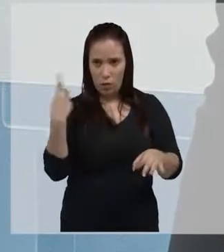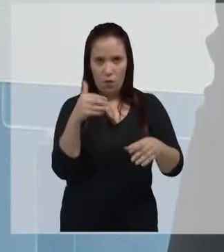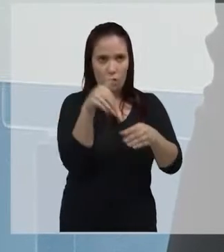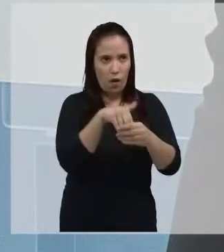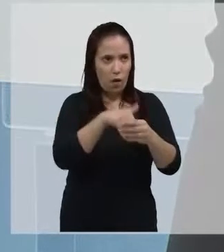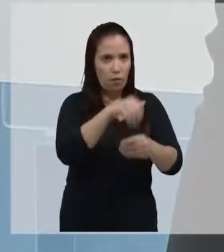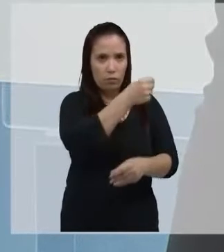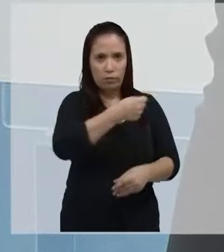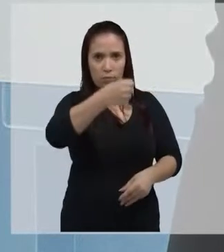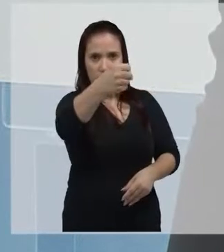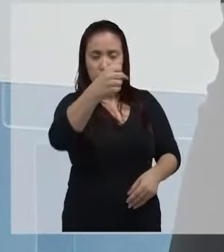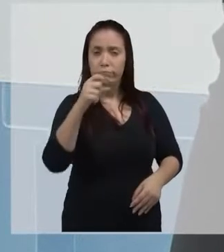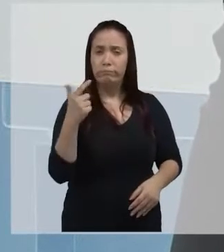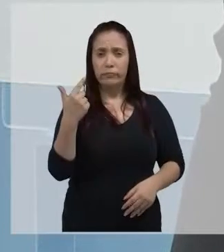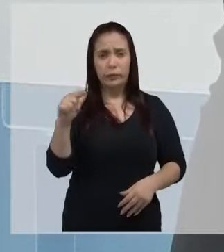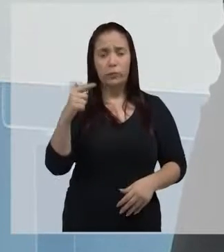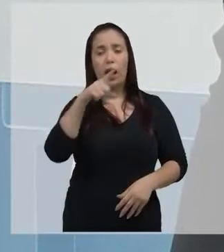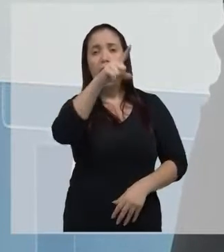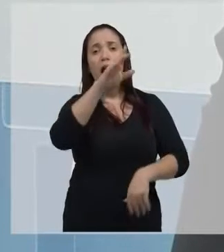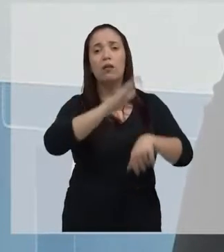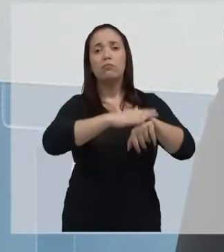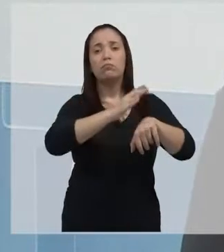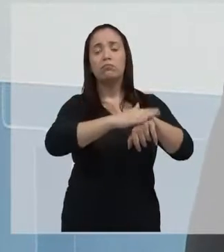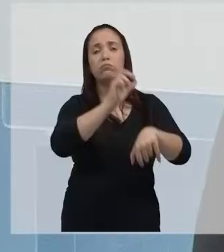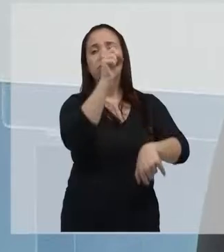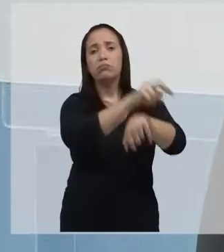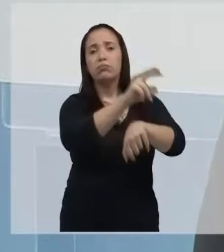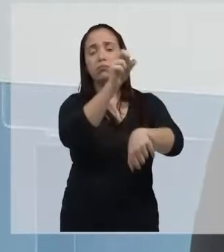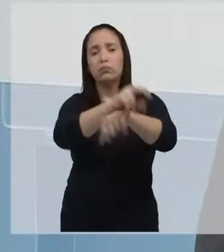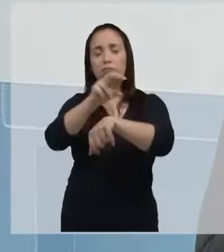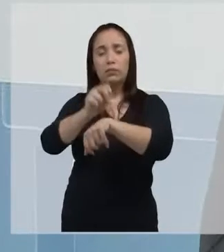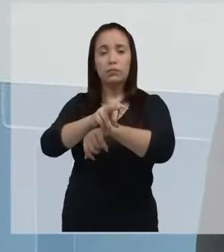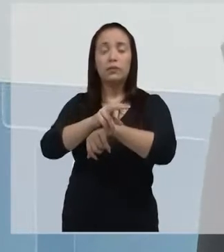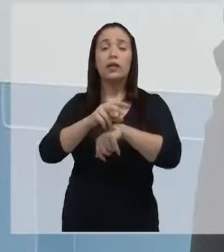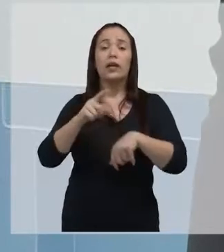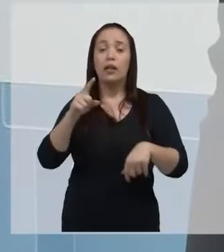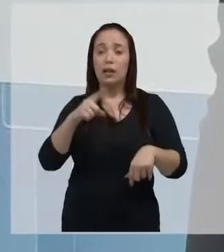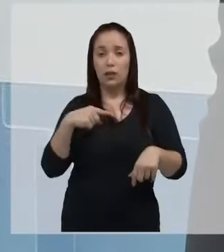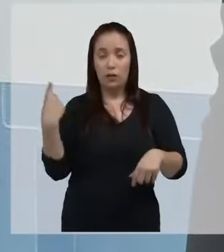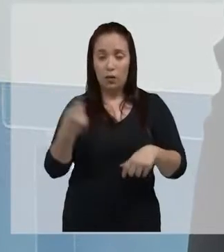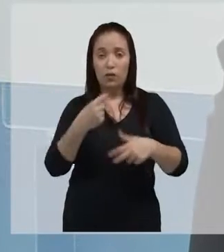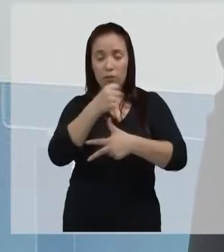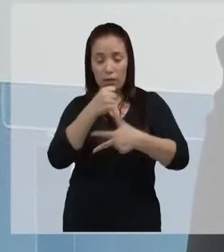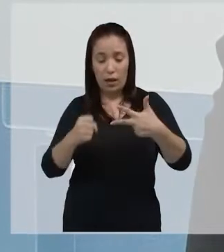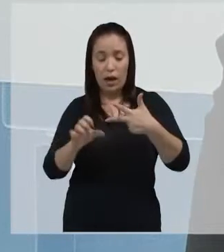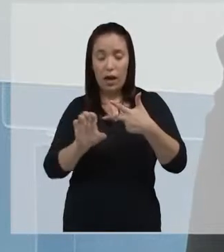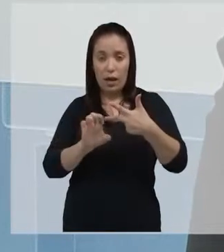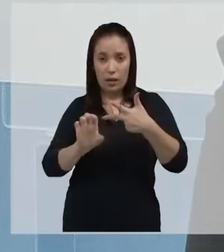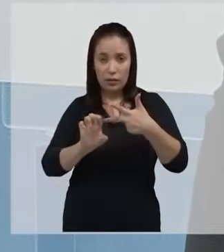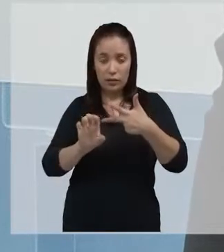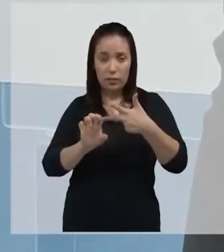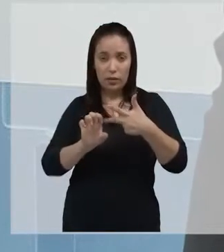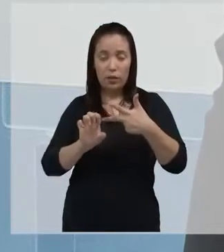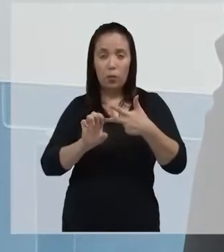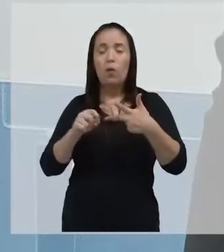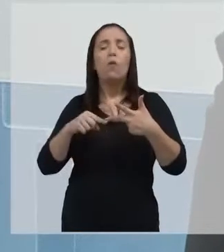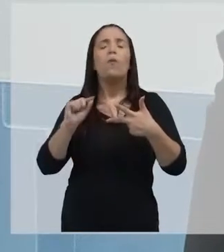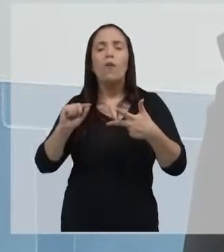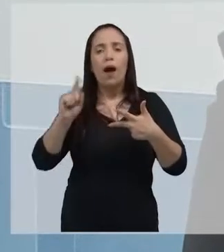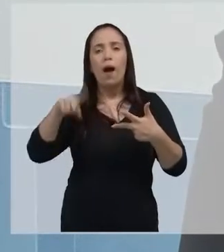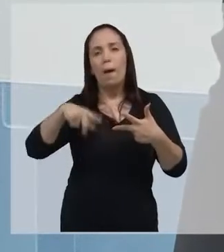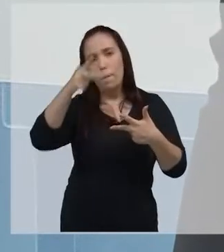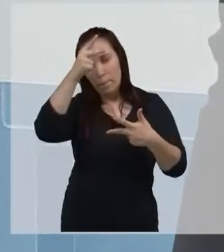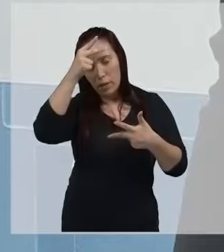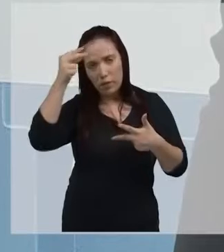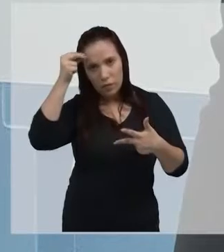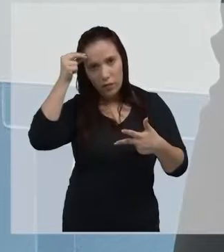ninguém. Aonde tem pessoas que ele representa, está no executivo, que é só um, no caso, o executivo, o prefeito, os outros